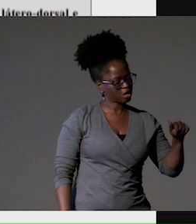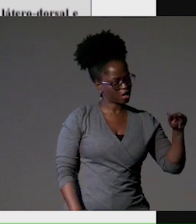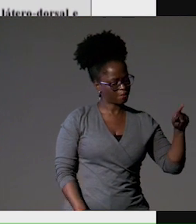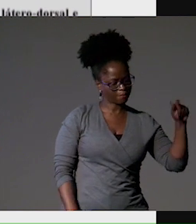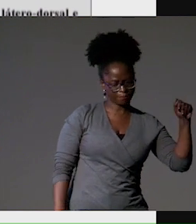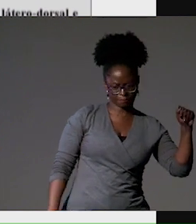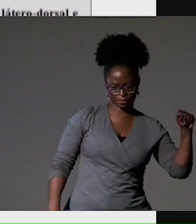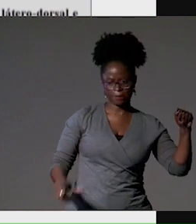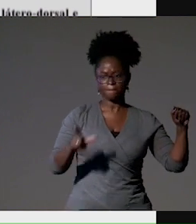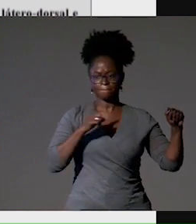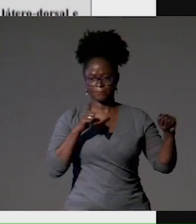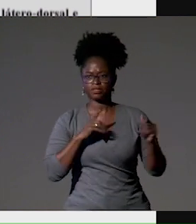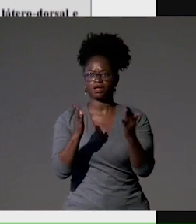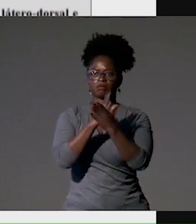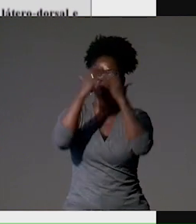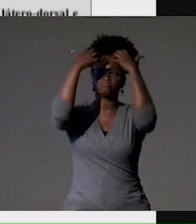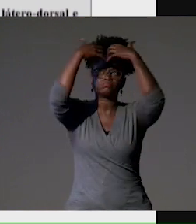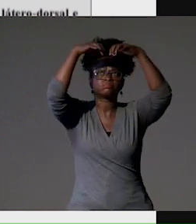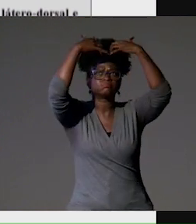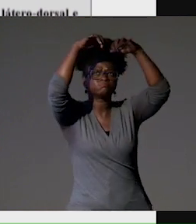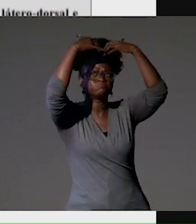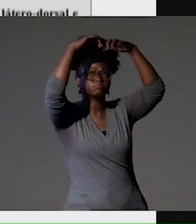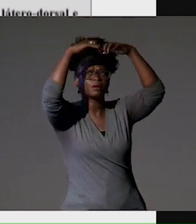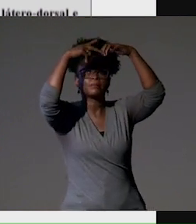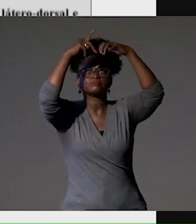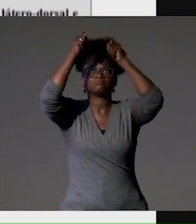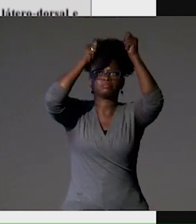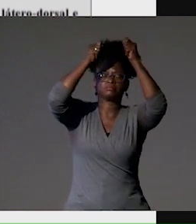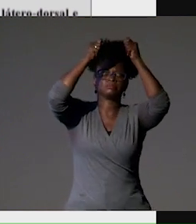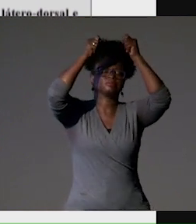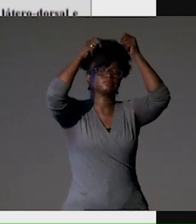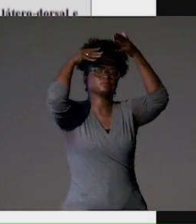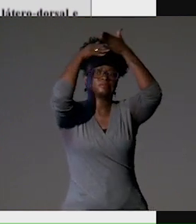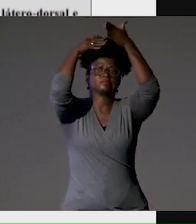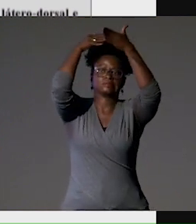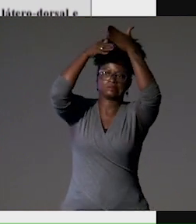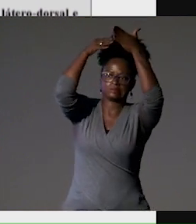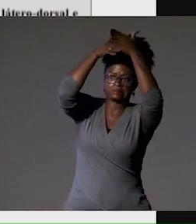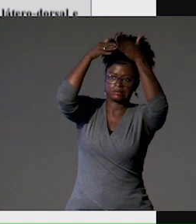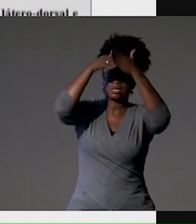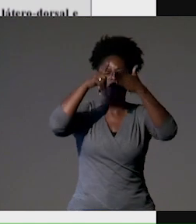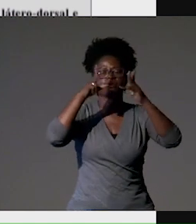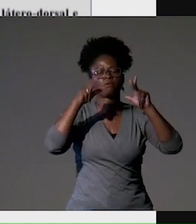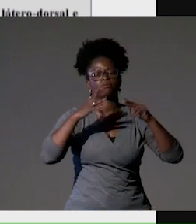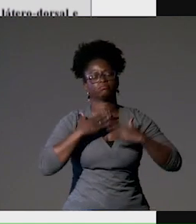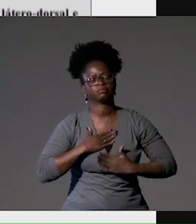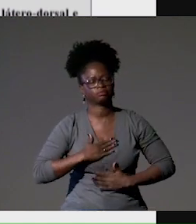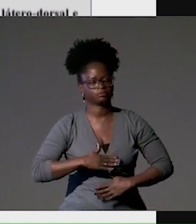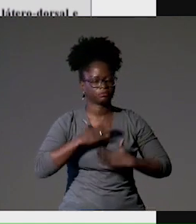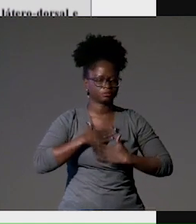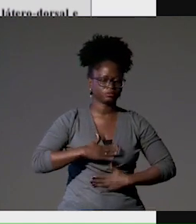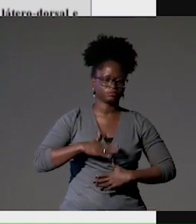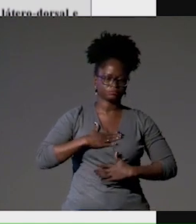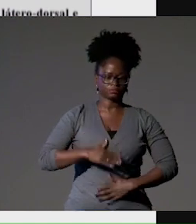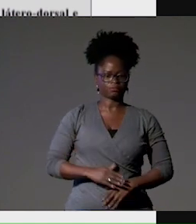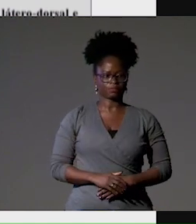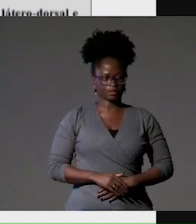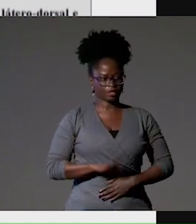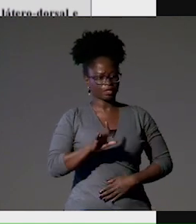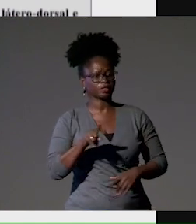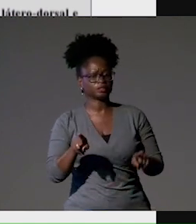um mecanismo no cérebro de freio, normalmente, ele funciona como um calmante,